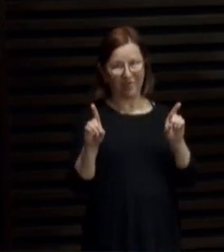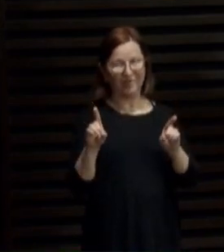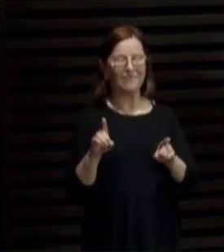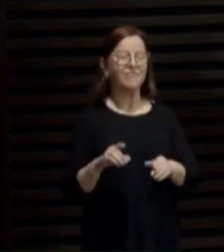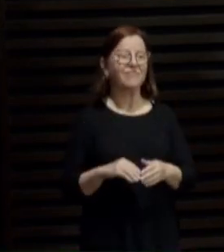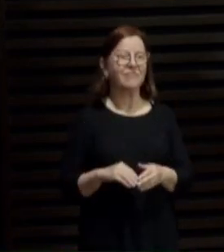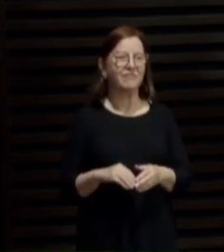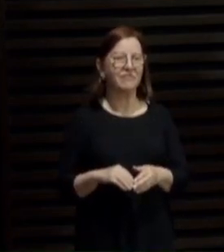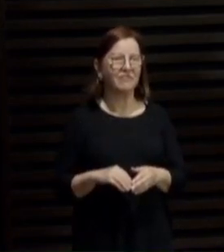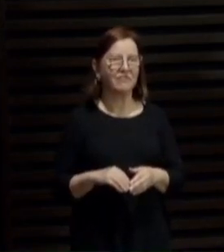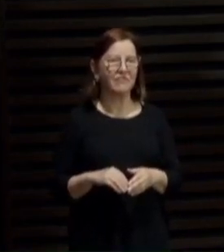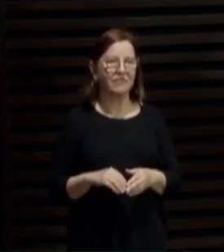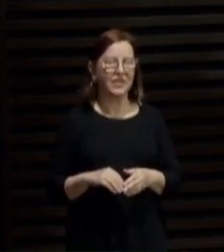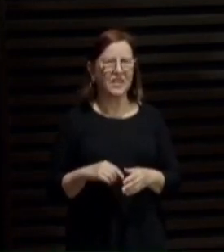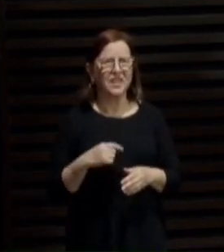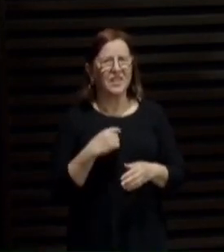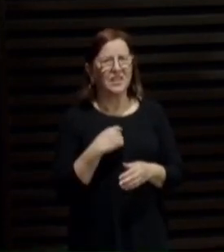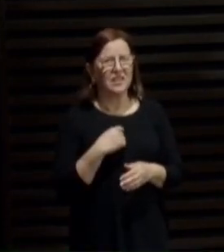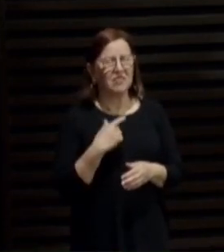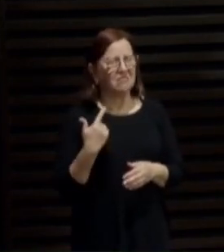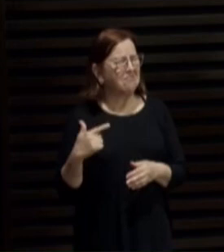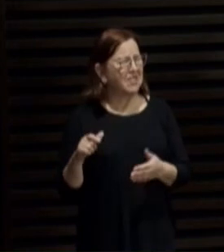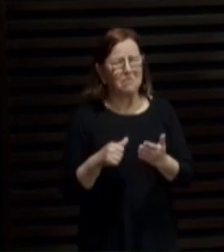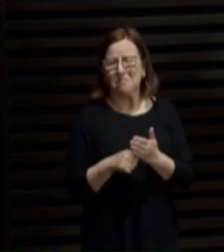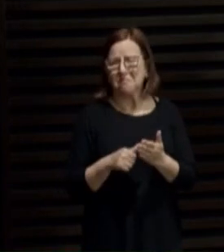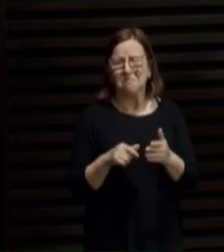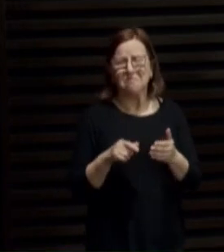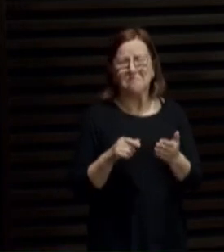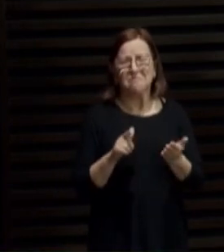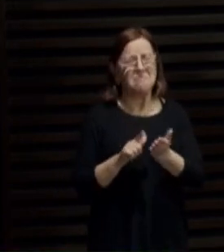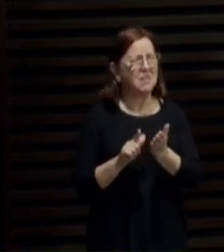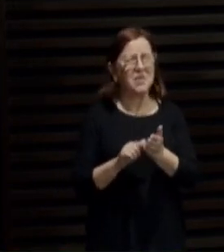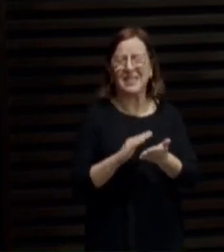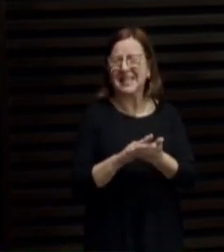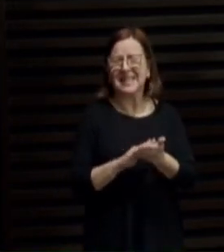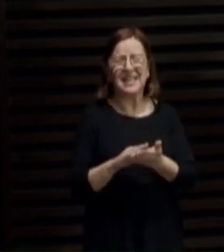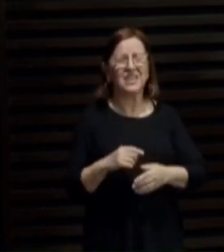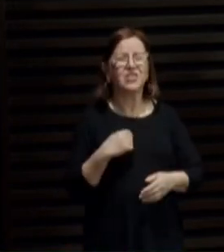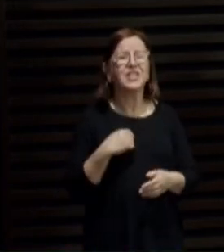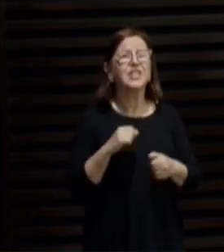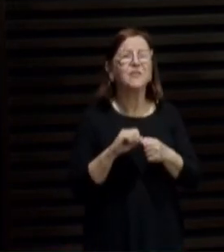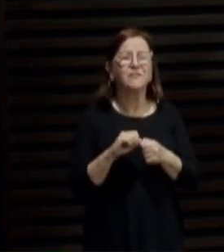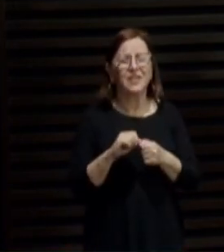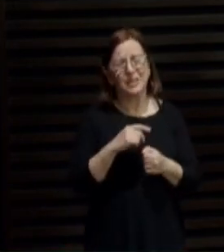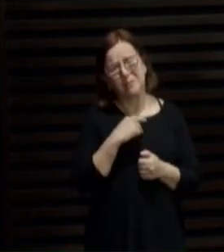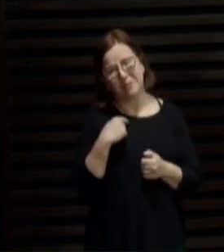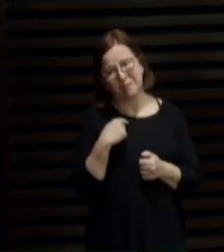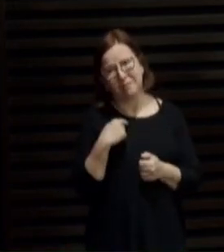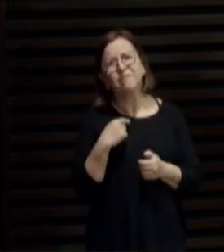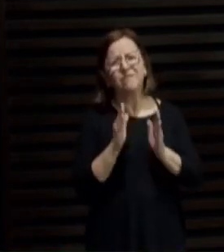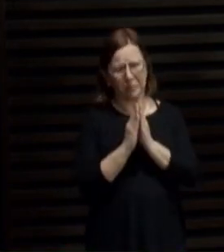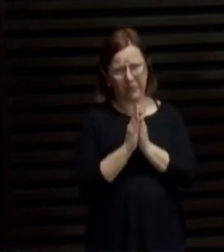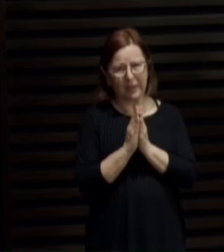e eu não tenho nem desquite nem nada. Como é que eu faço, pastor? Digo: nós vamos orar, vamos pedir a Deus nos